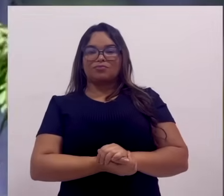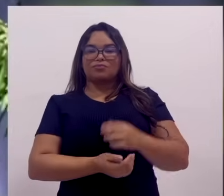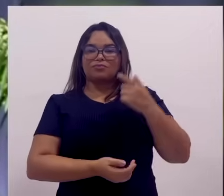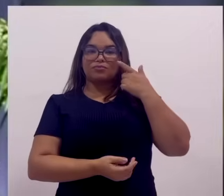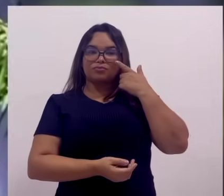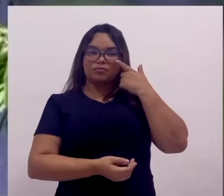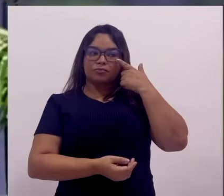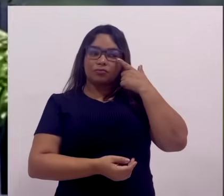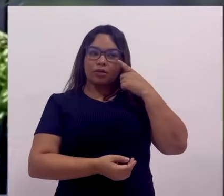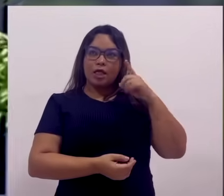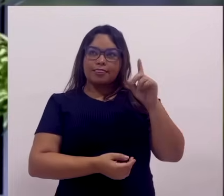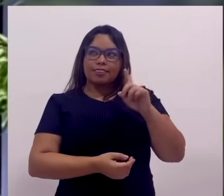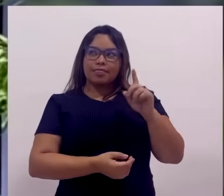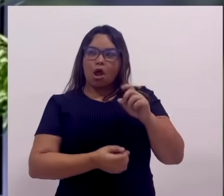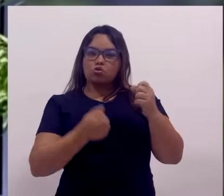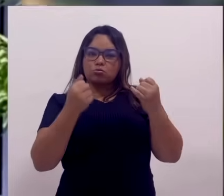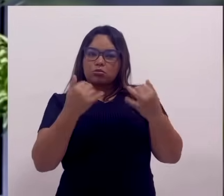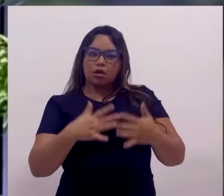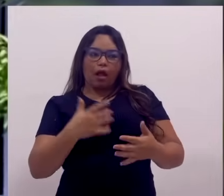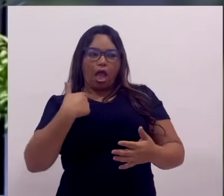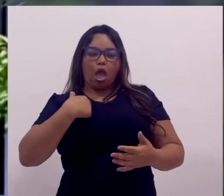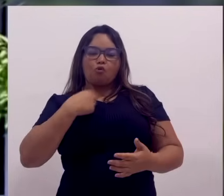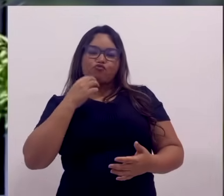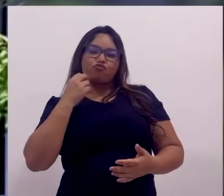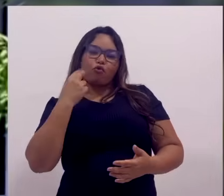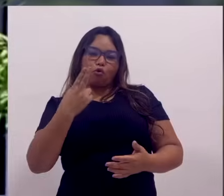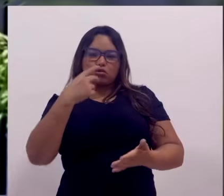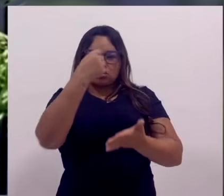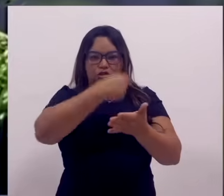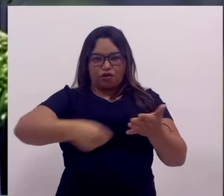Não diz aí, escreverei o seu nome no livro da vida.